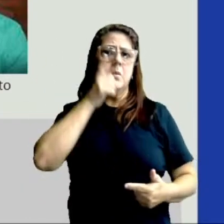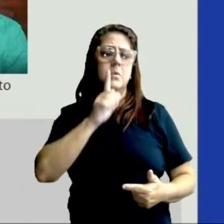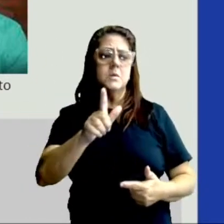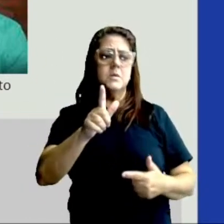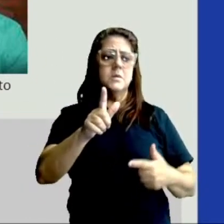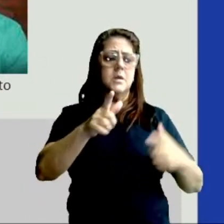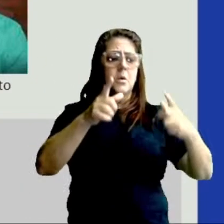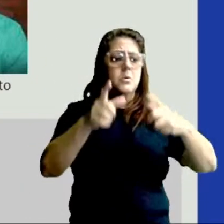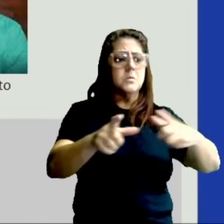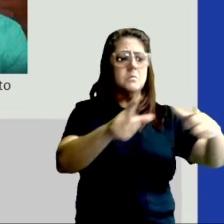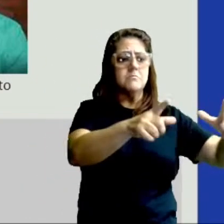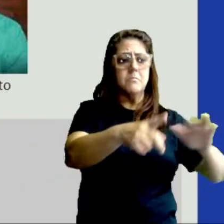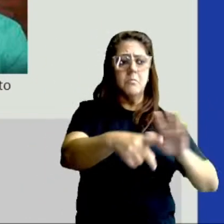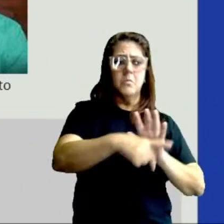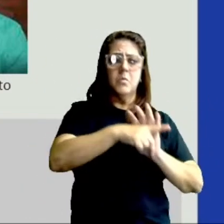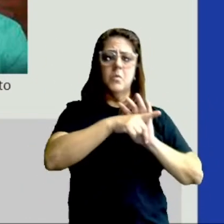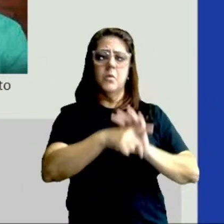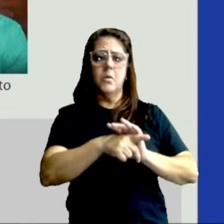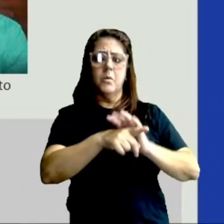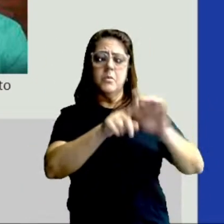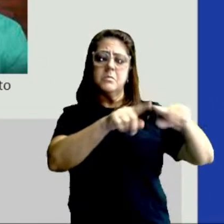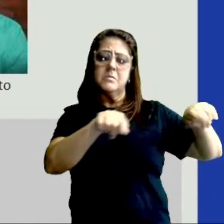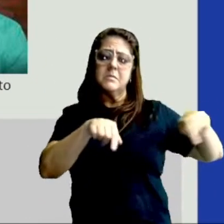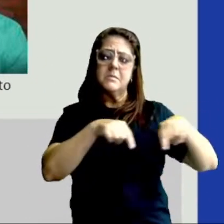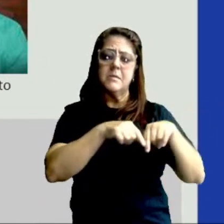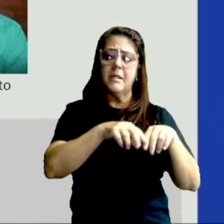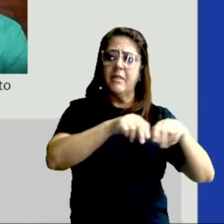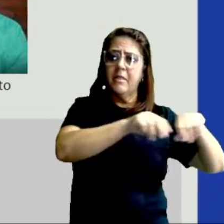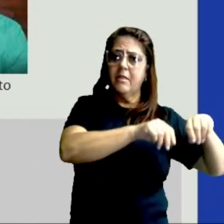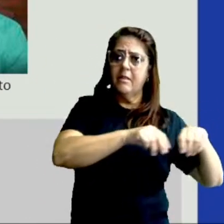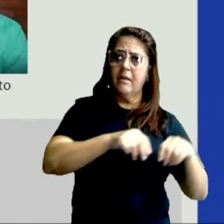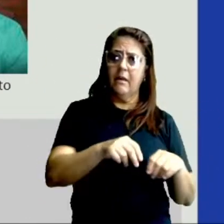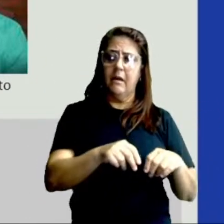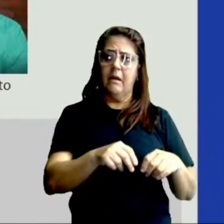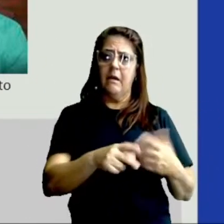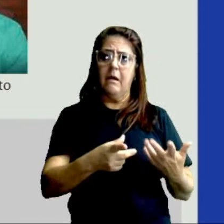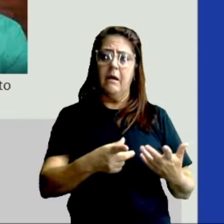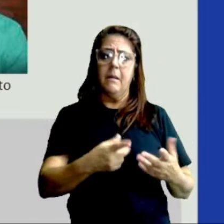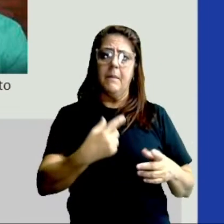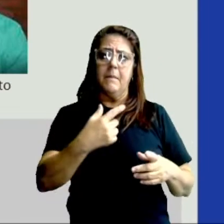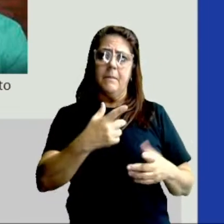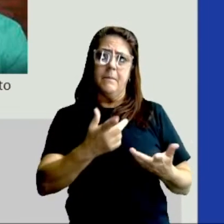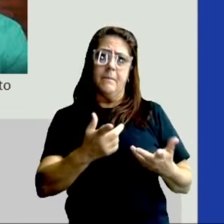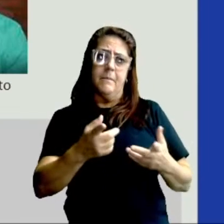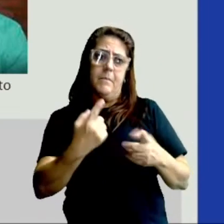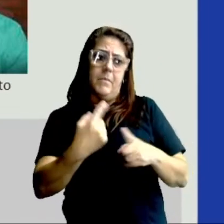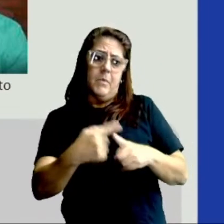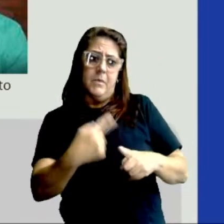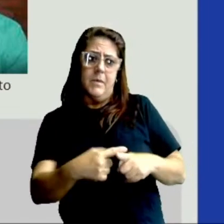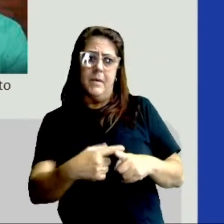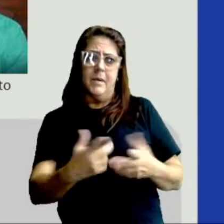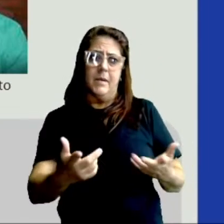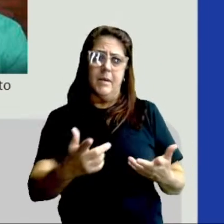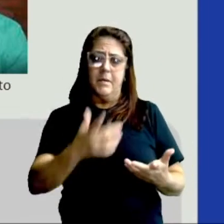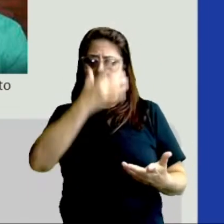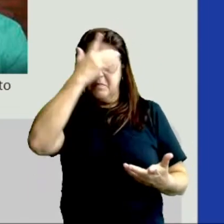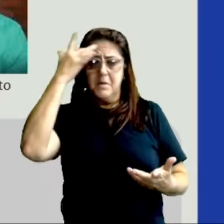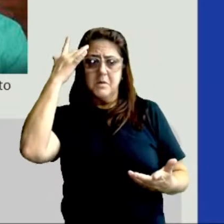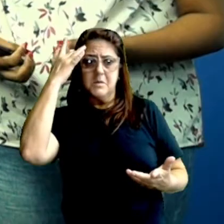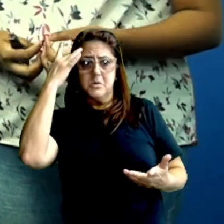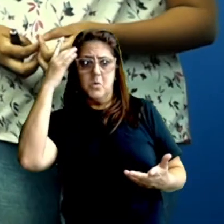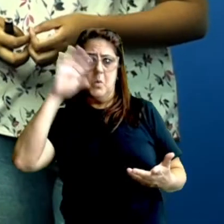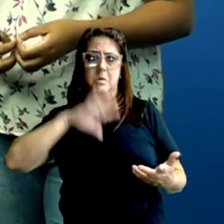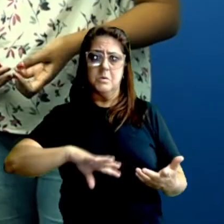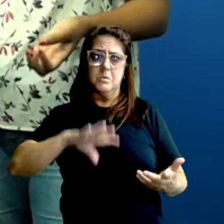no Brasil porque é apesar de terem sido dizimados na resistência contra a exploração